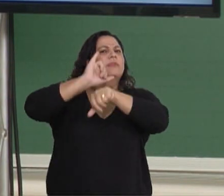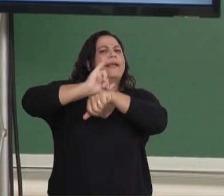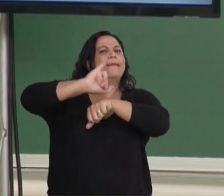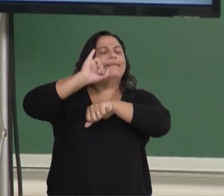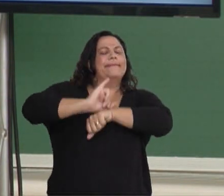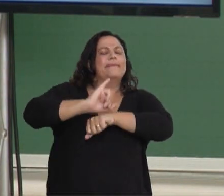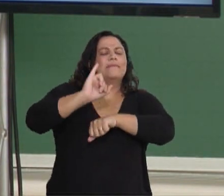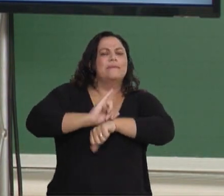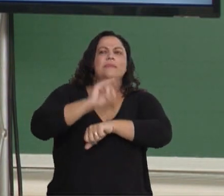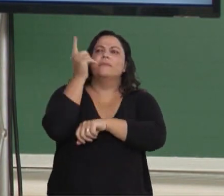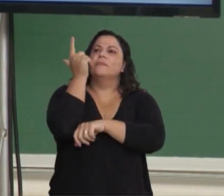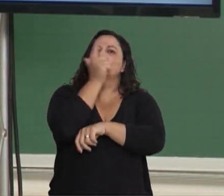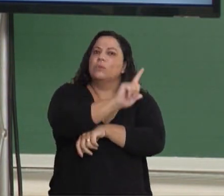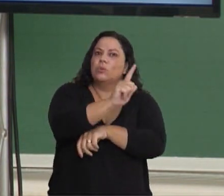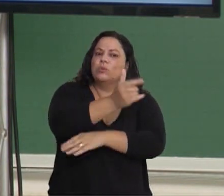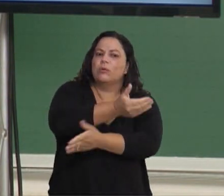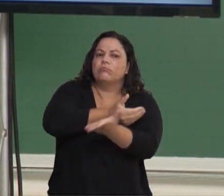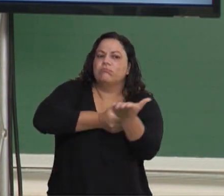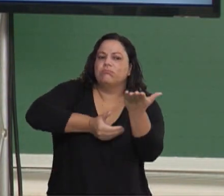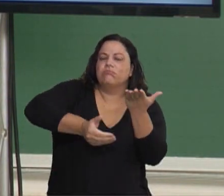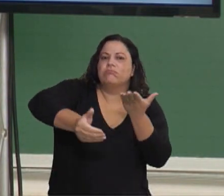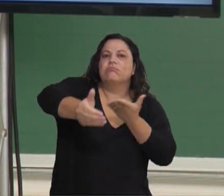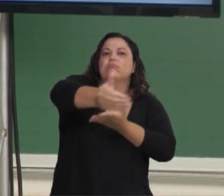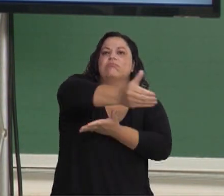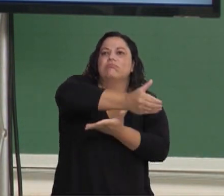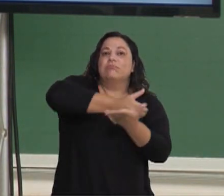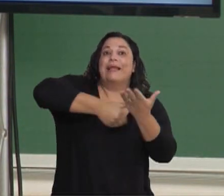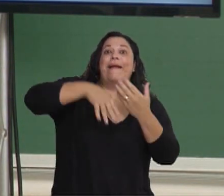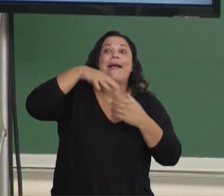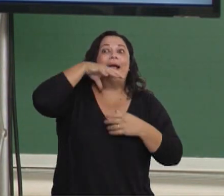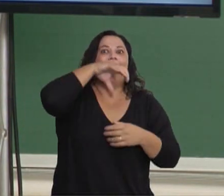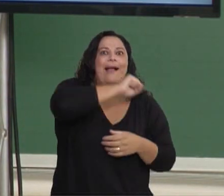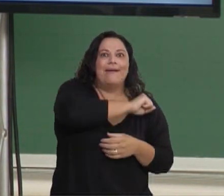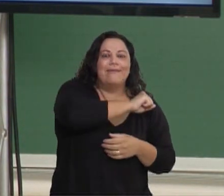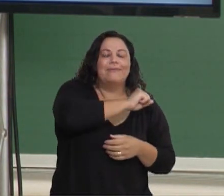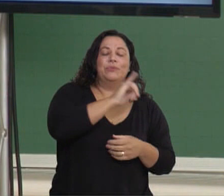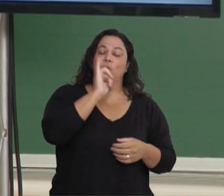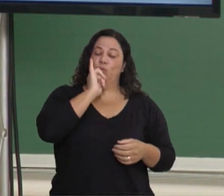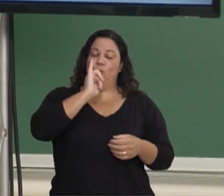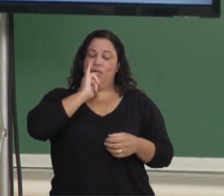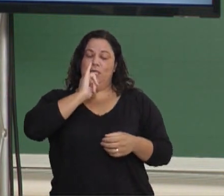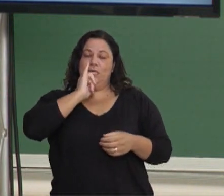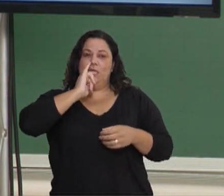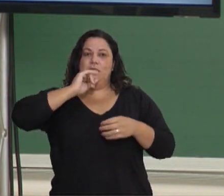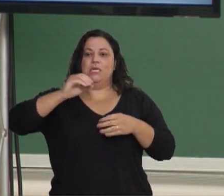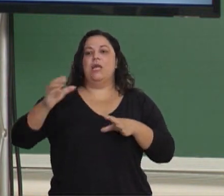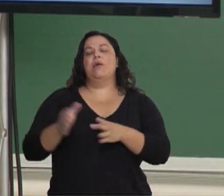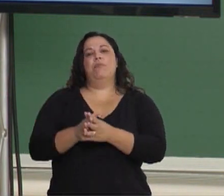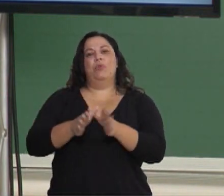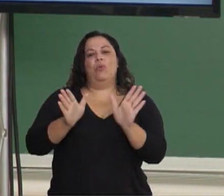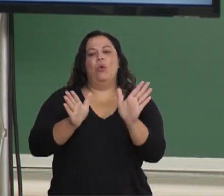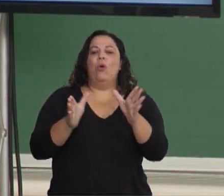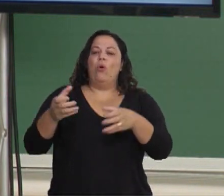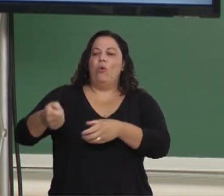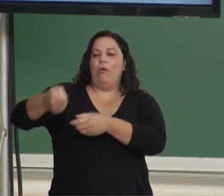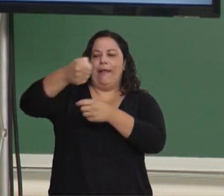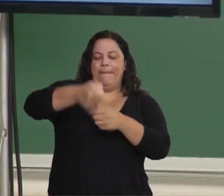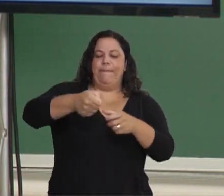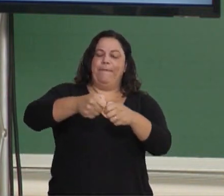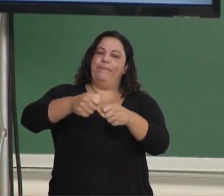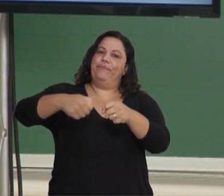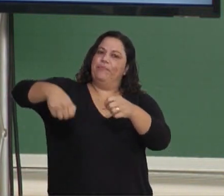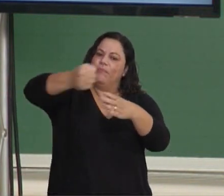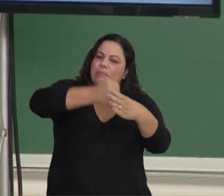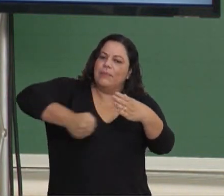eles conseguem estar transferindo o calor de maneira muito mais rápida. Por exemplo, uma panela de ferro, uma panela de alumínio ou